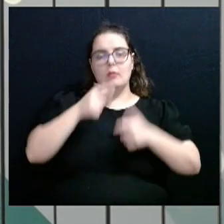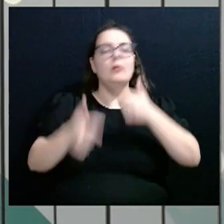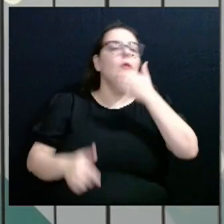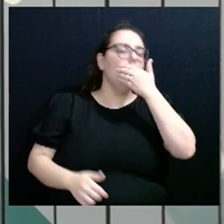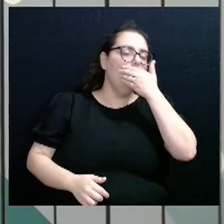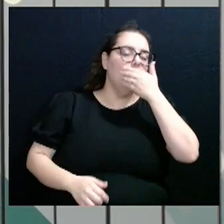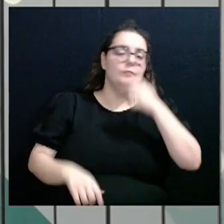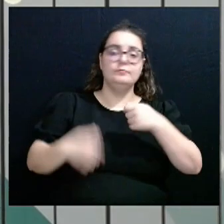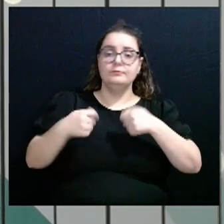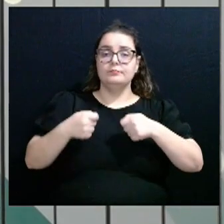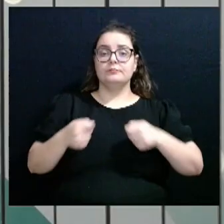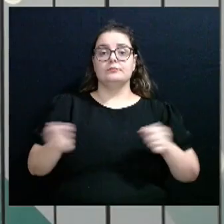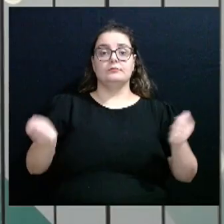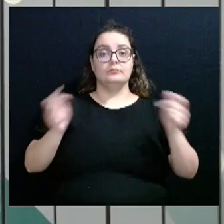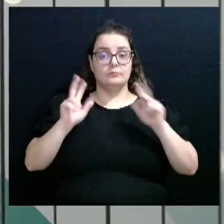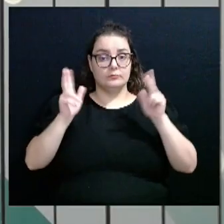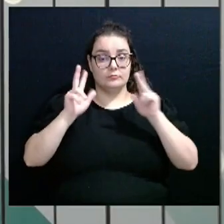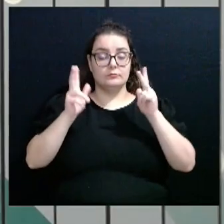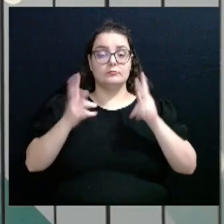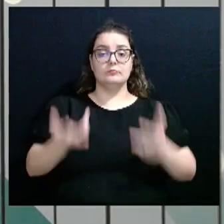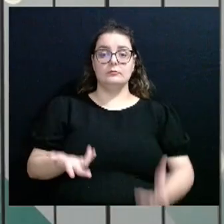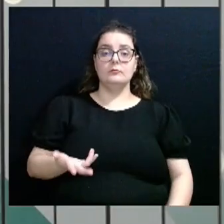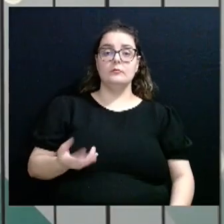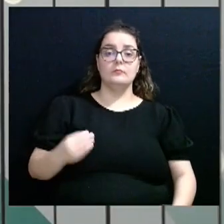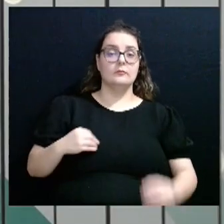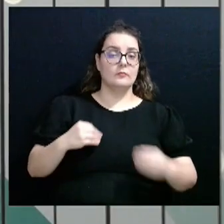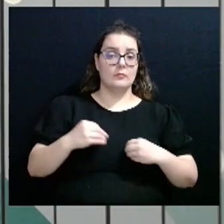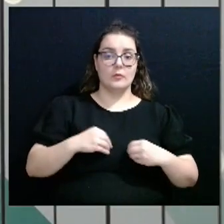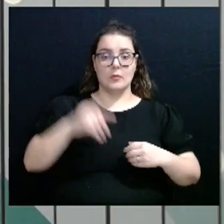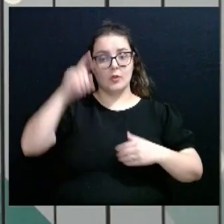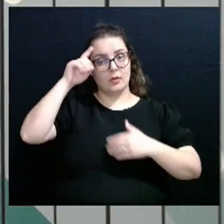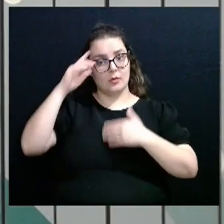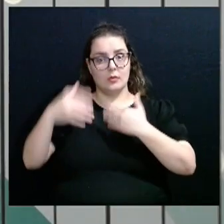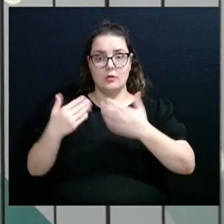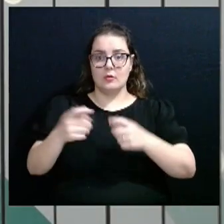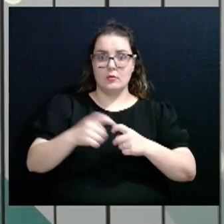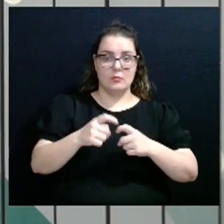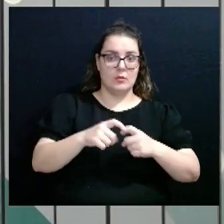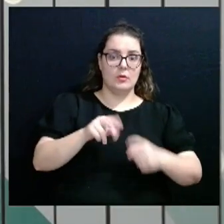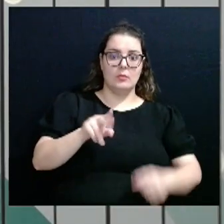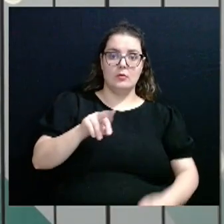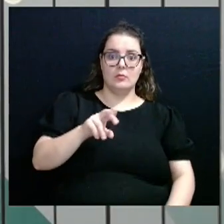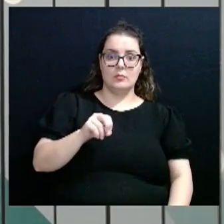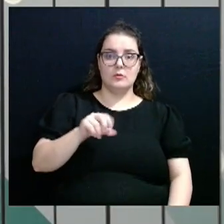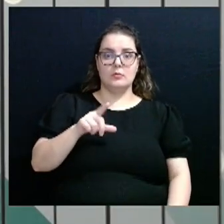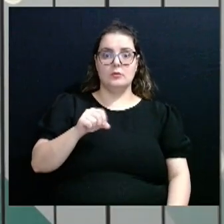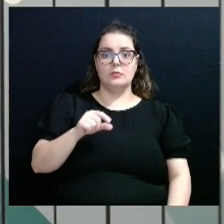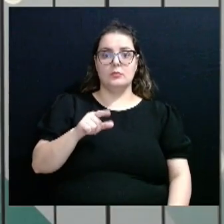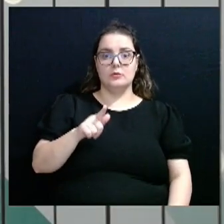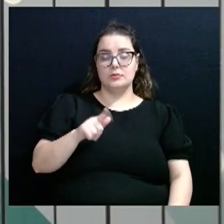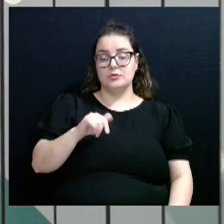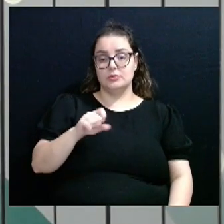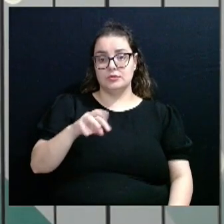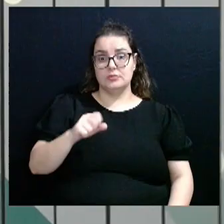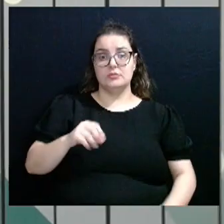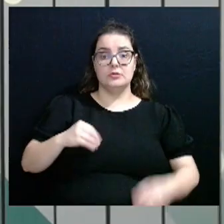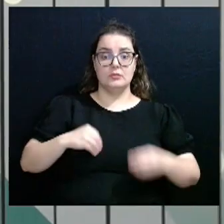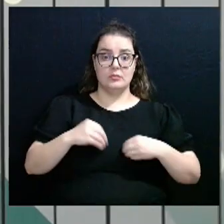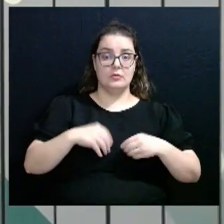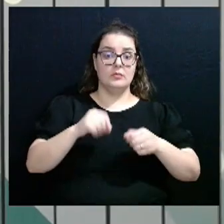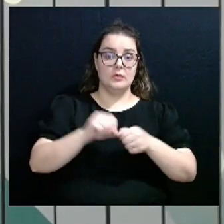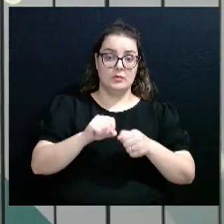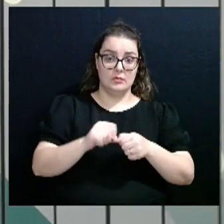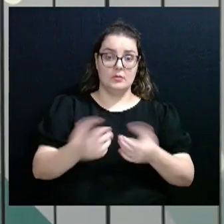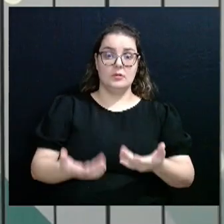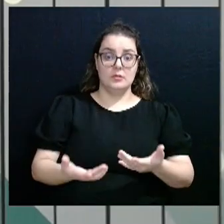em dia, né, com o seu urologista, precisa sim fazer os exames para você fazer uma